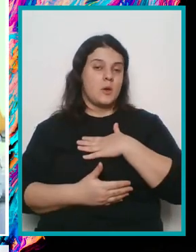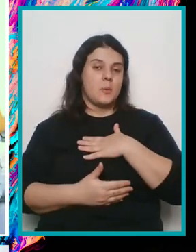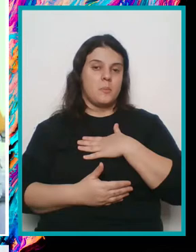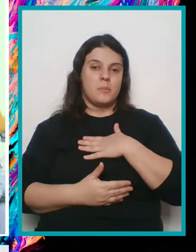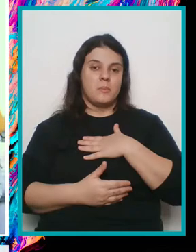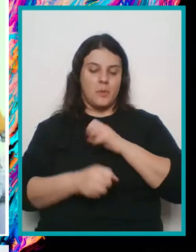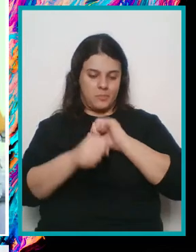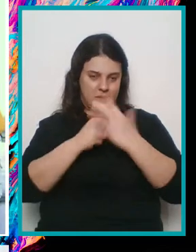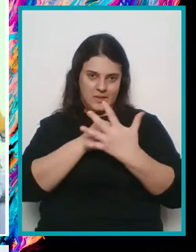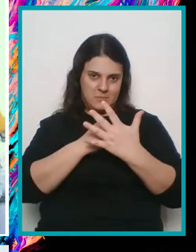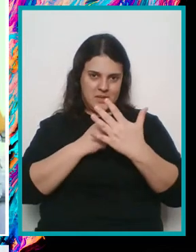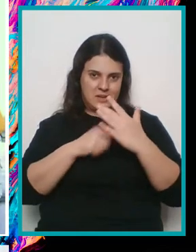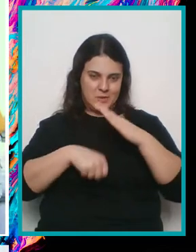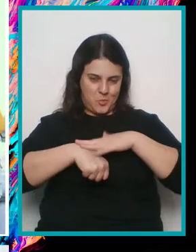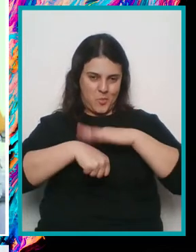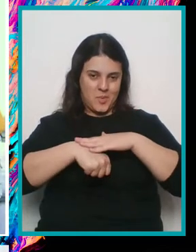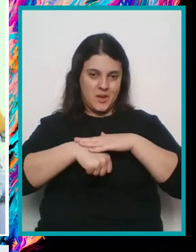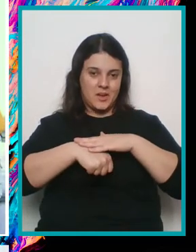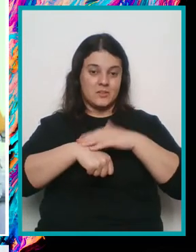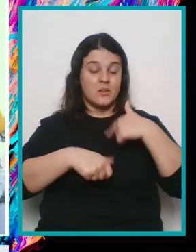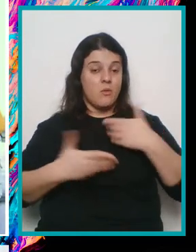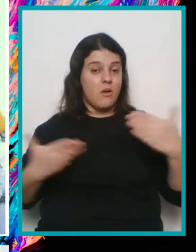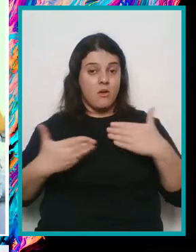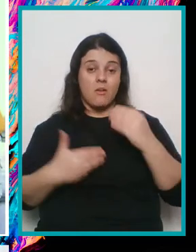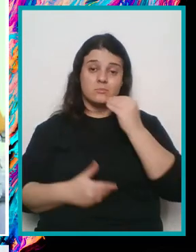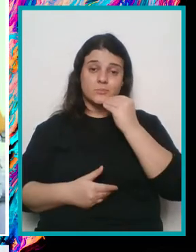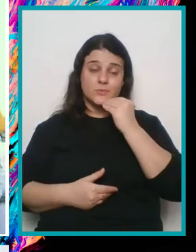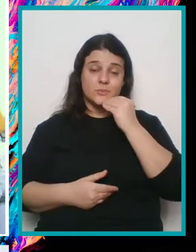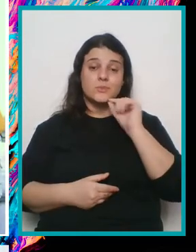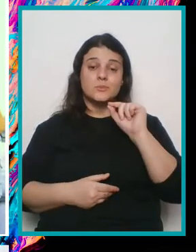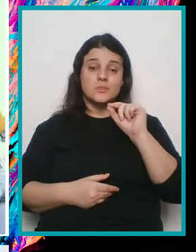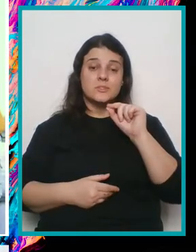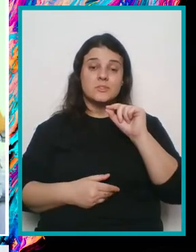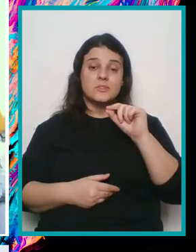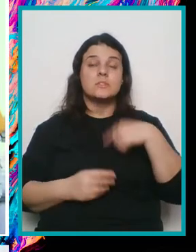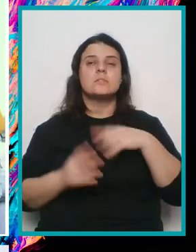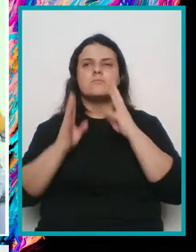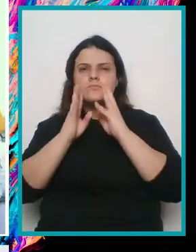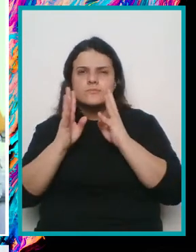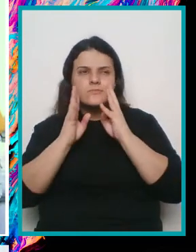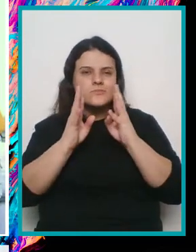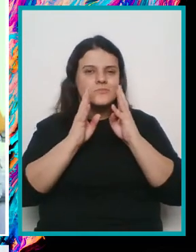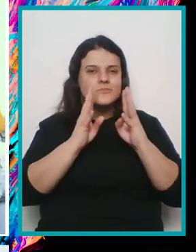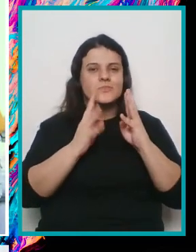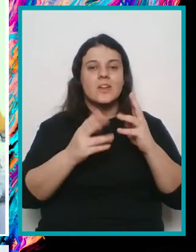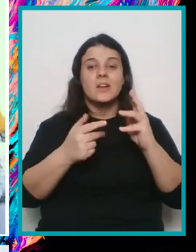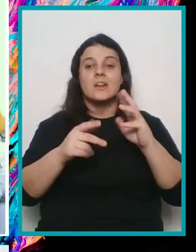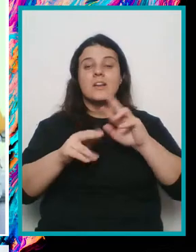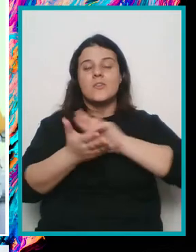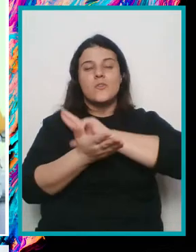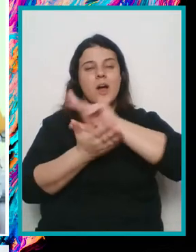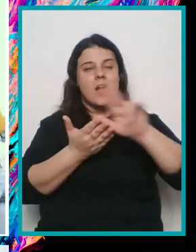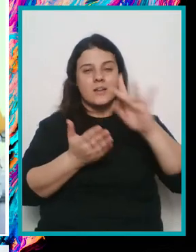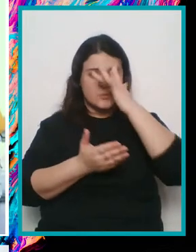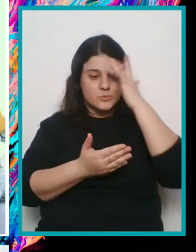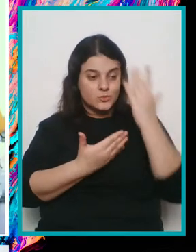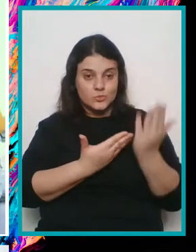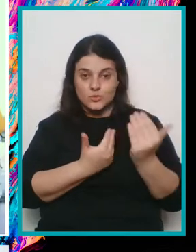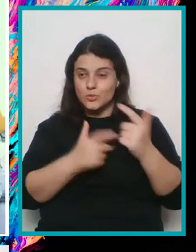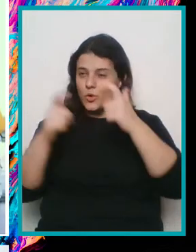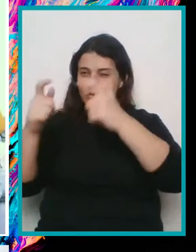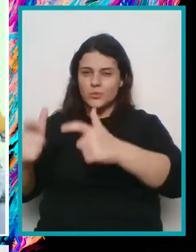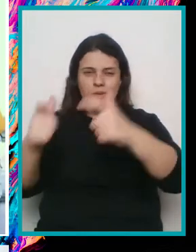tantos lugares diferentes, assim. Uma coisa que alegra meu dia e ilumina, assim, a minha